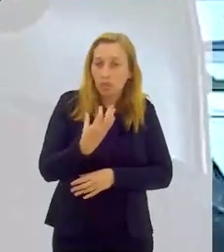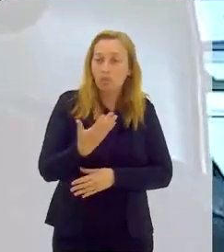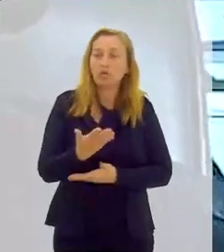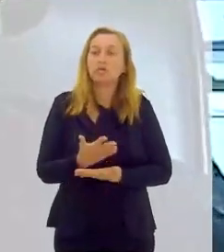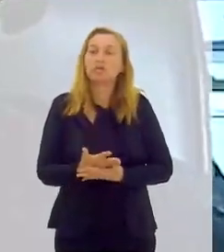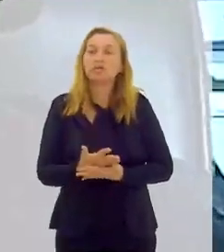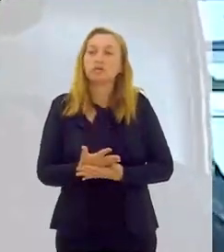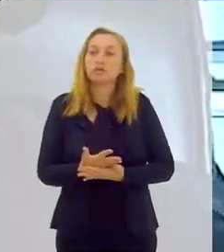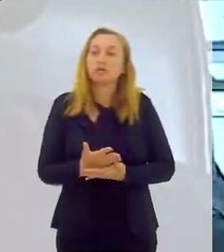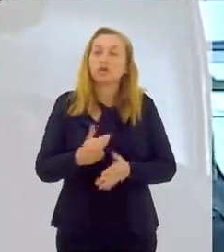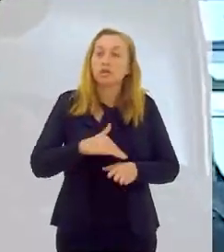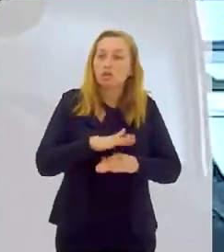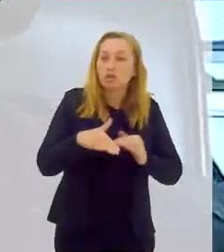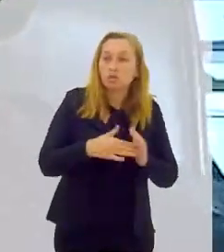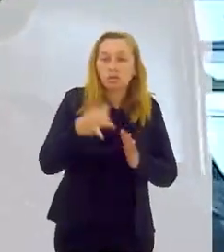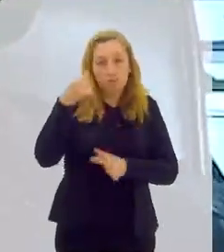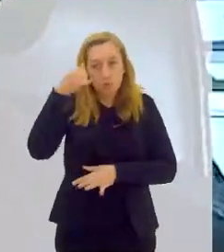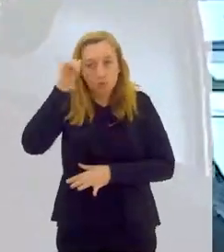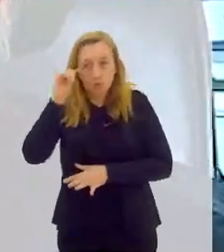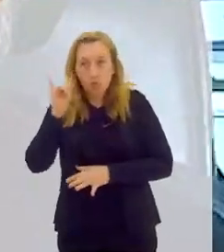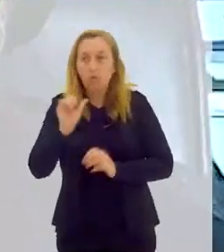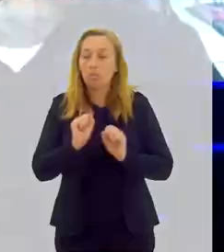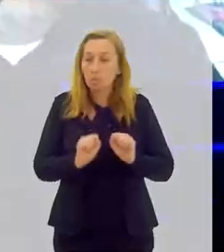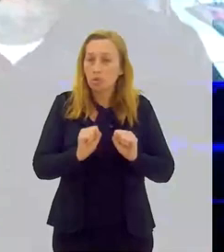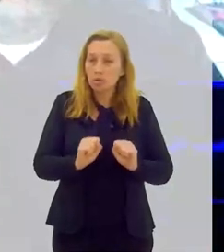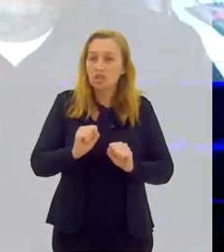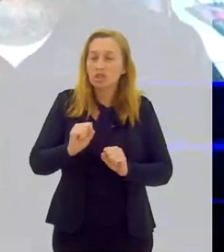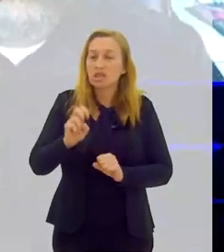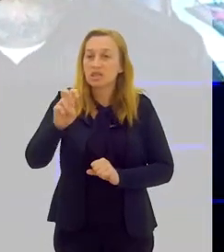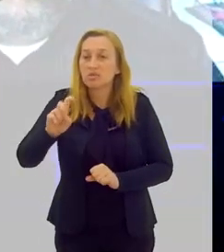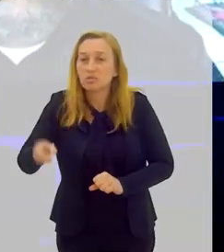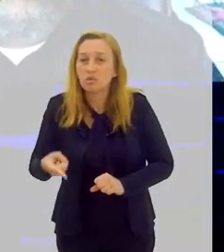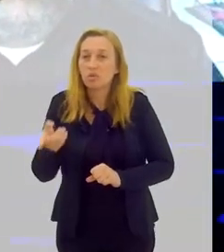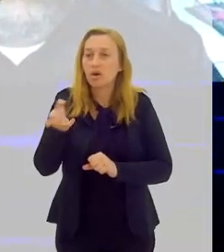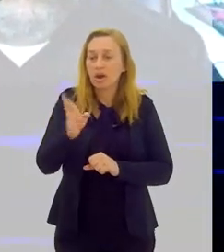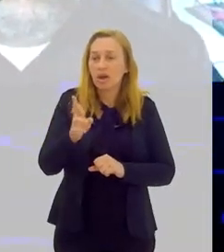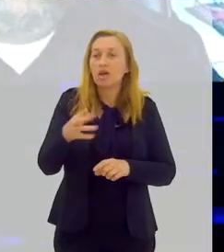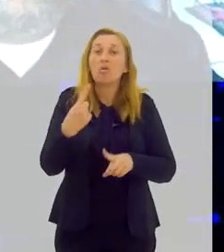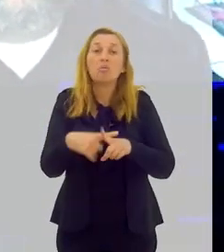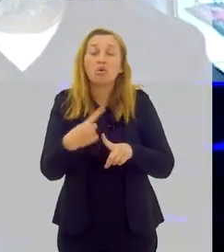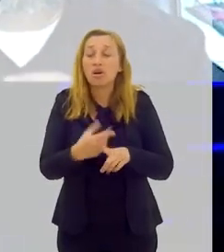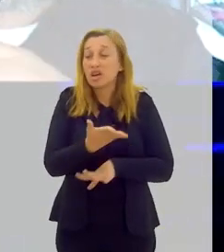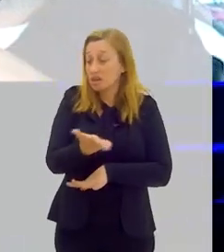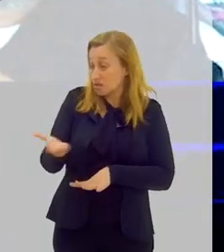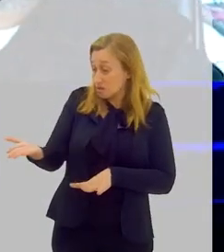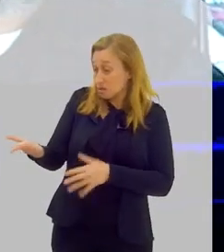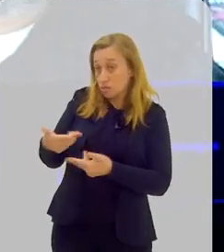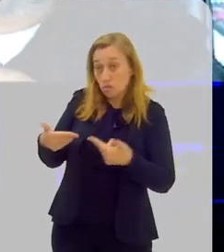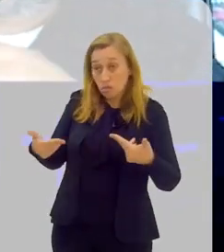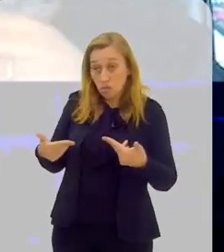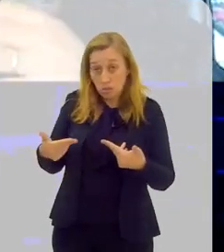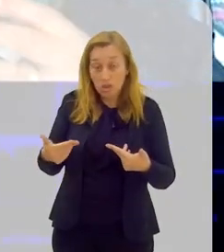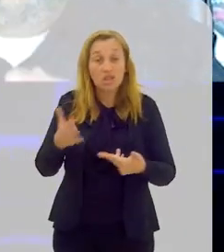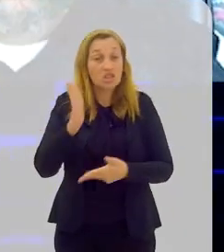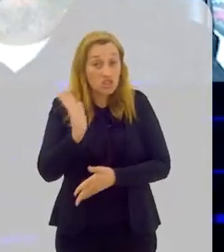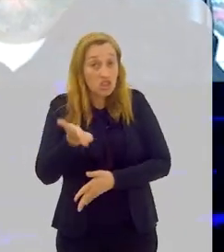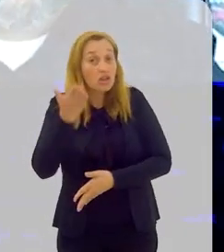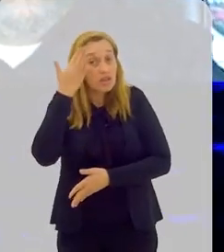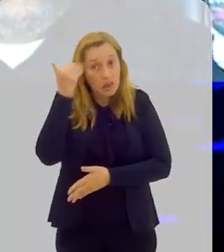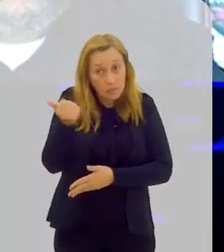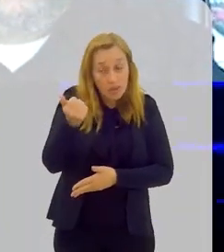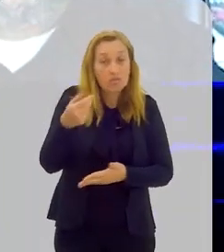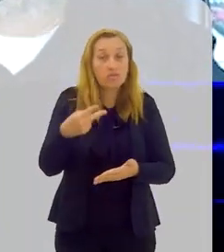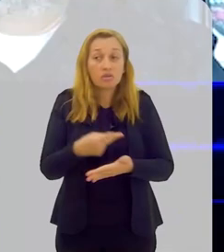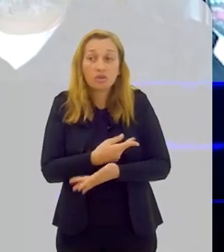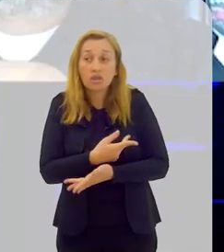de tirado todo o gasto, tudo aquilo, de quase R$5.000. Então, por que que essas coisas que a gente tem, que a gente já sabe